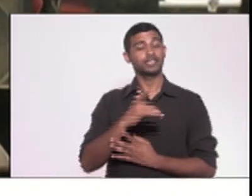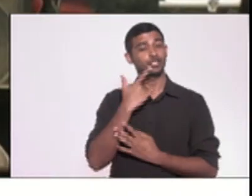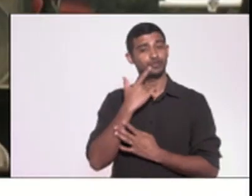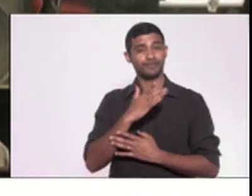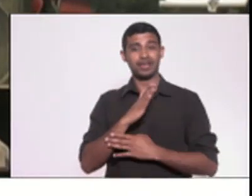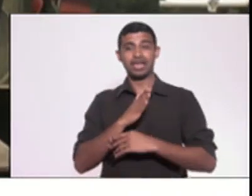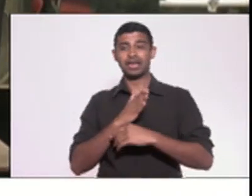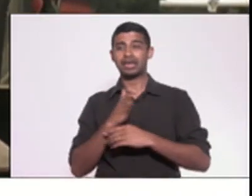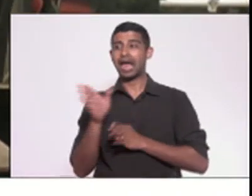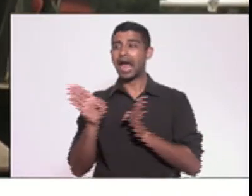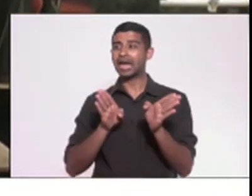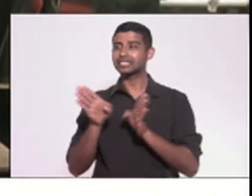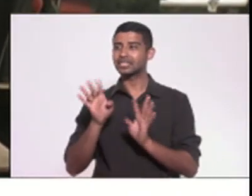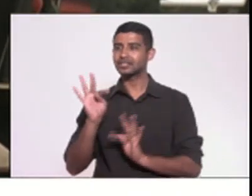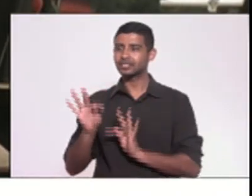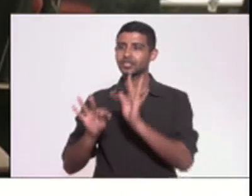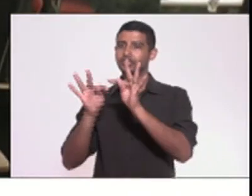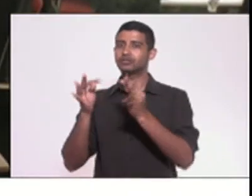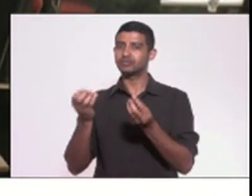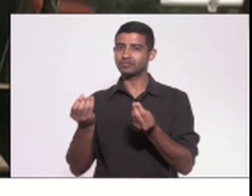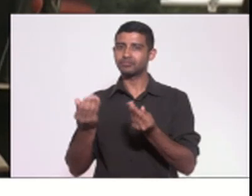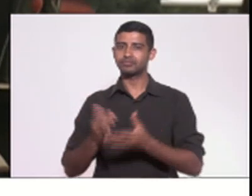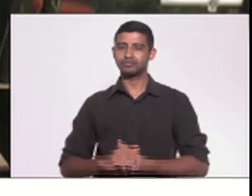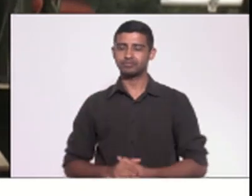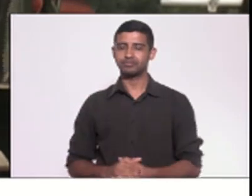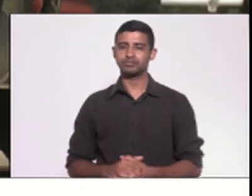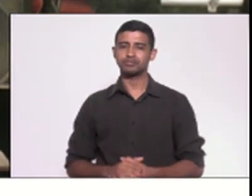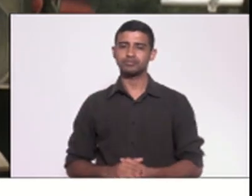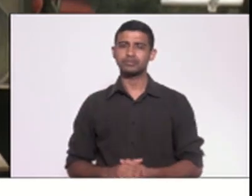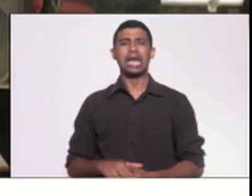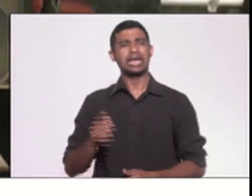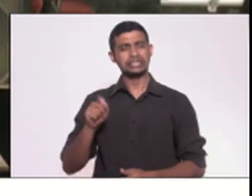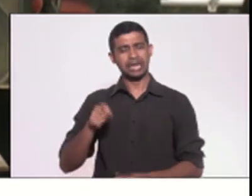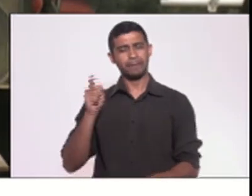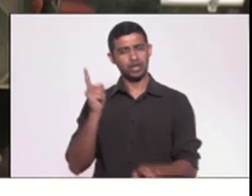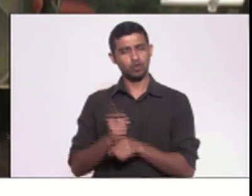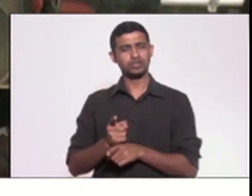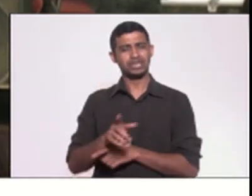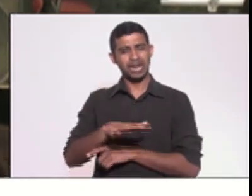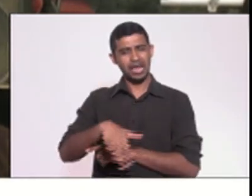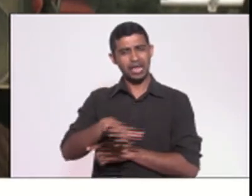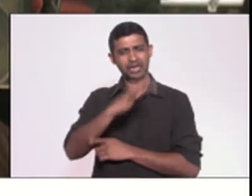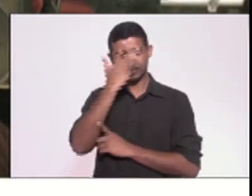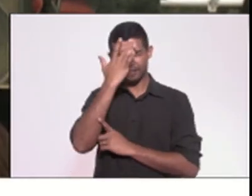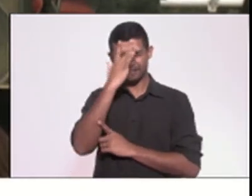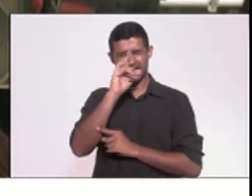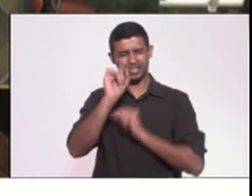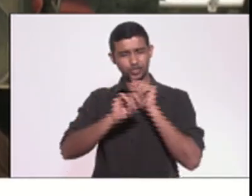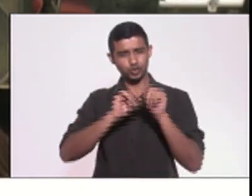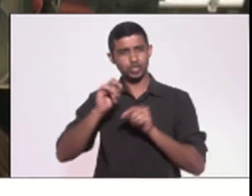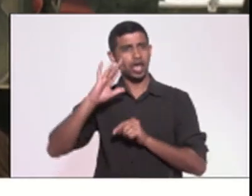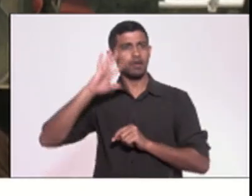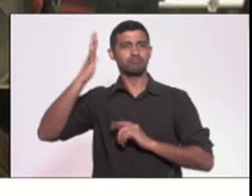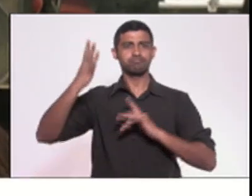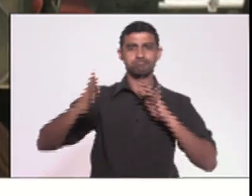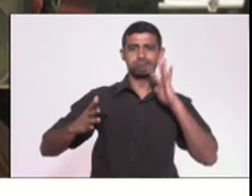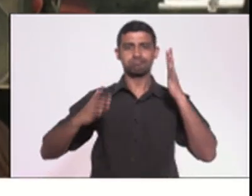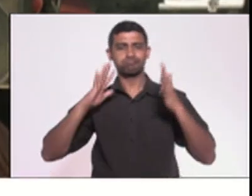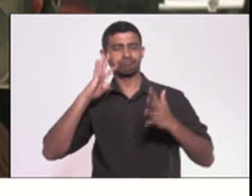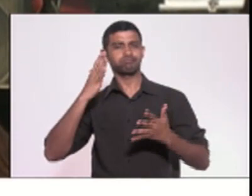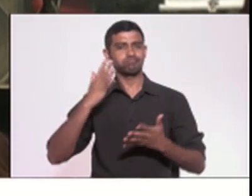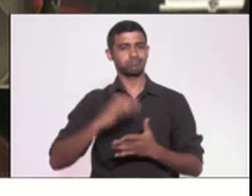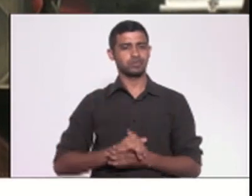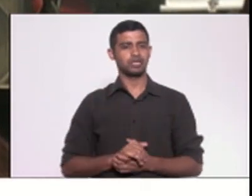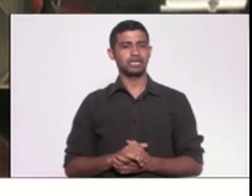determinada tecnologia fomentando meios de encontrarmos agentes facilitadores que viabilizem o sucesso das soluções,